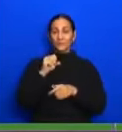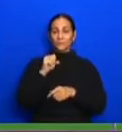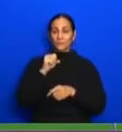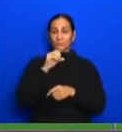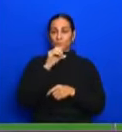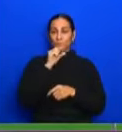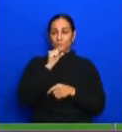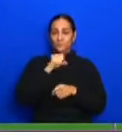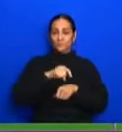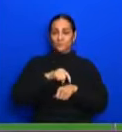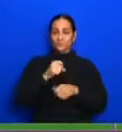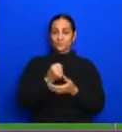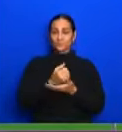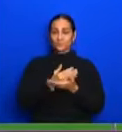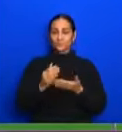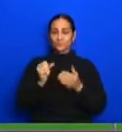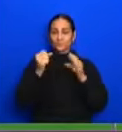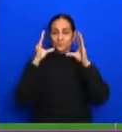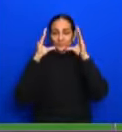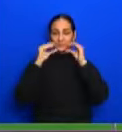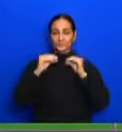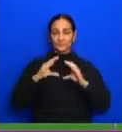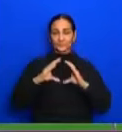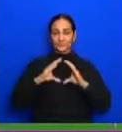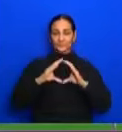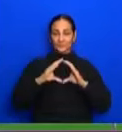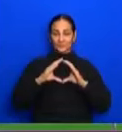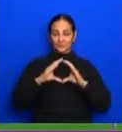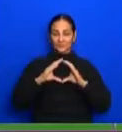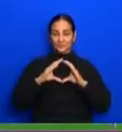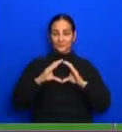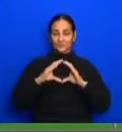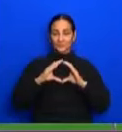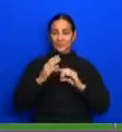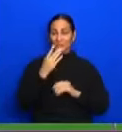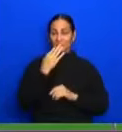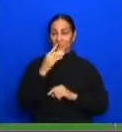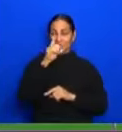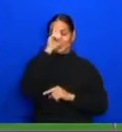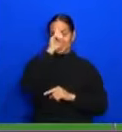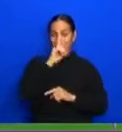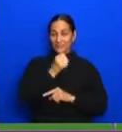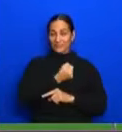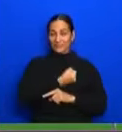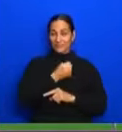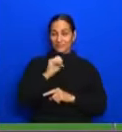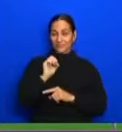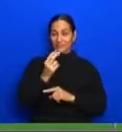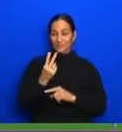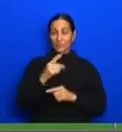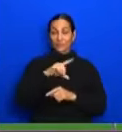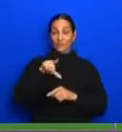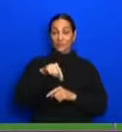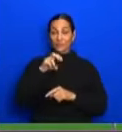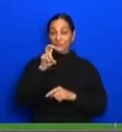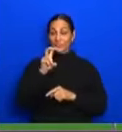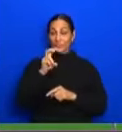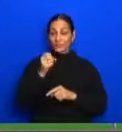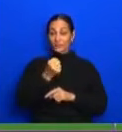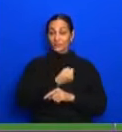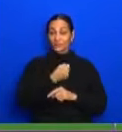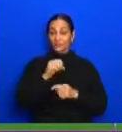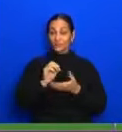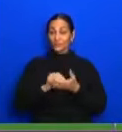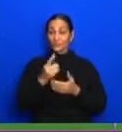8 da noite. Bola amarela 02. Amarela 02. Foram sorteados 5